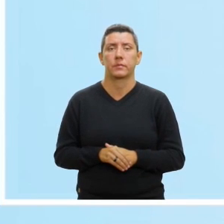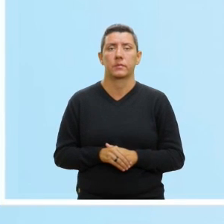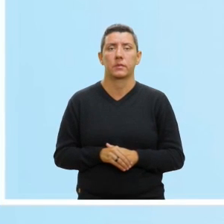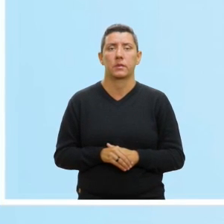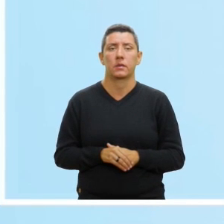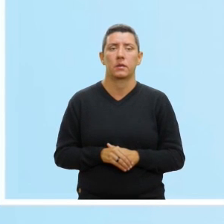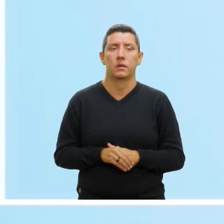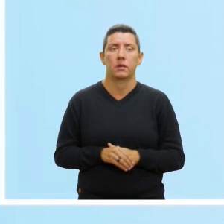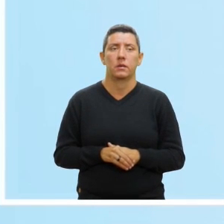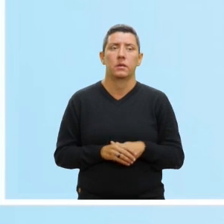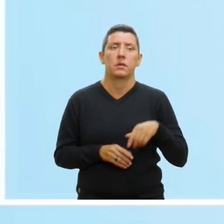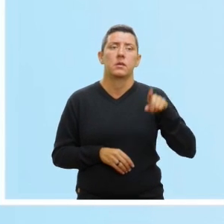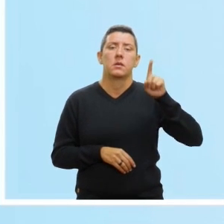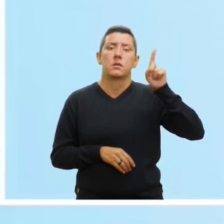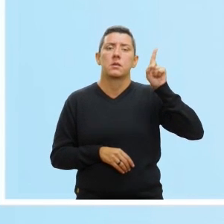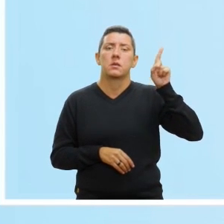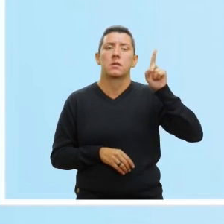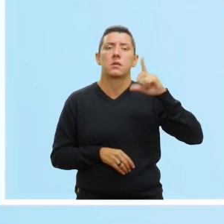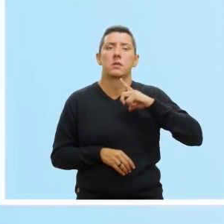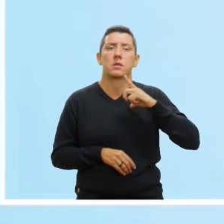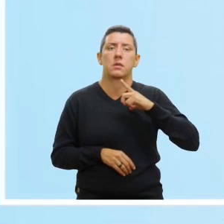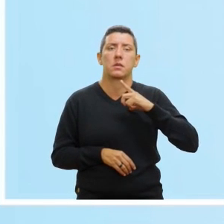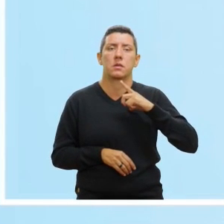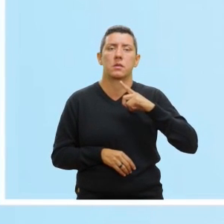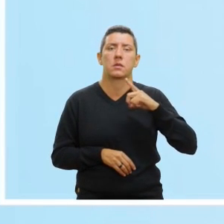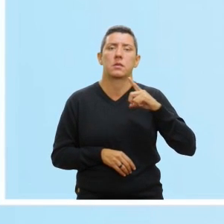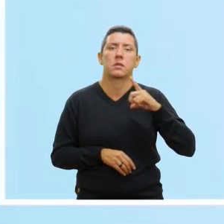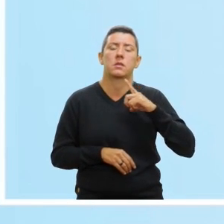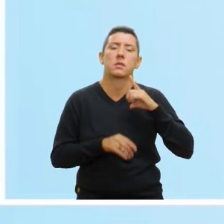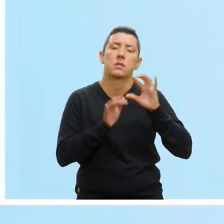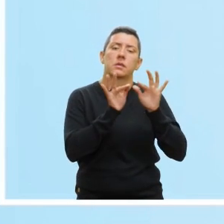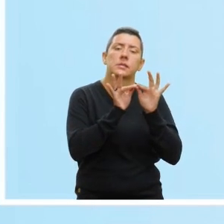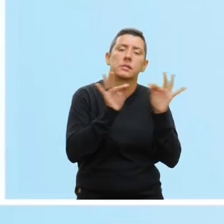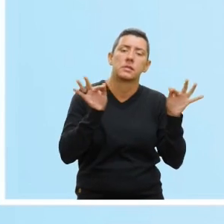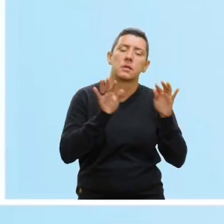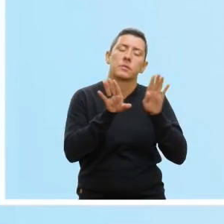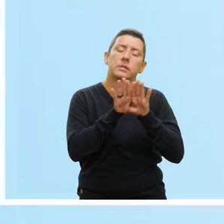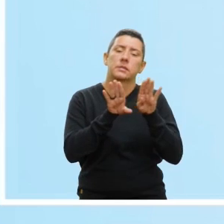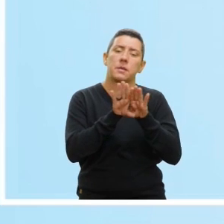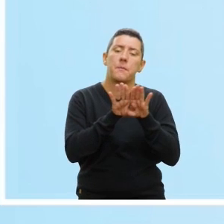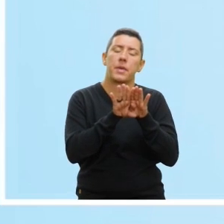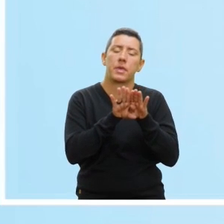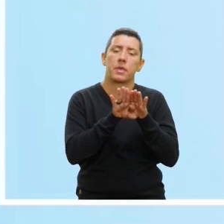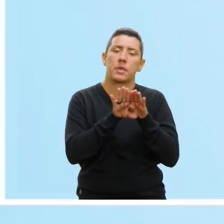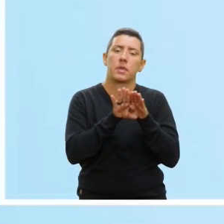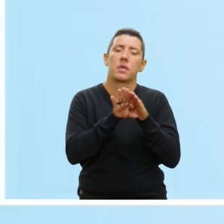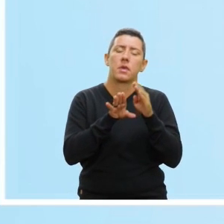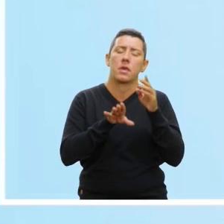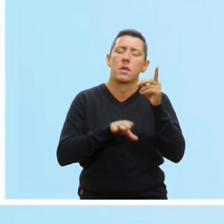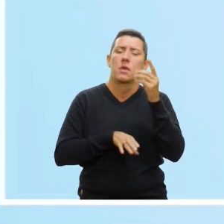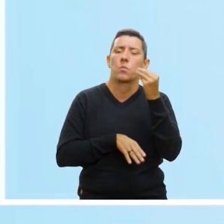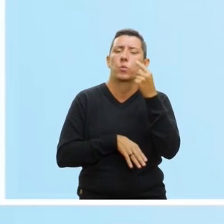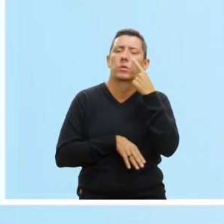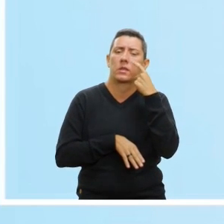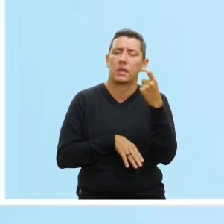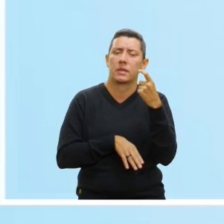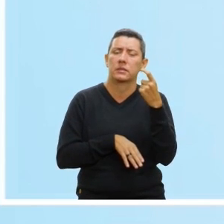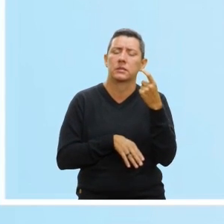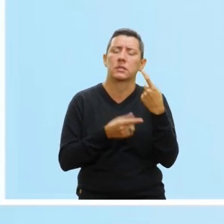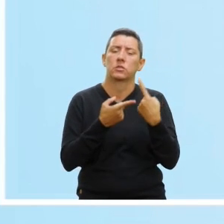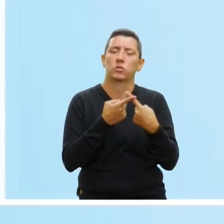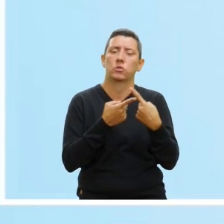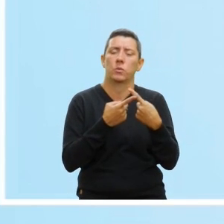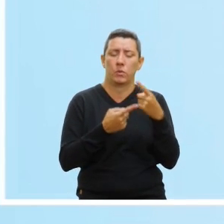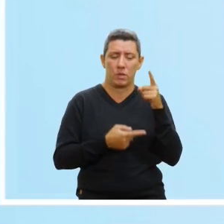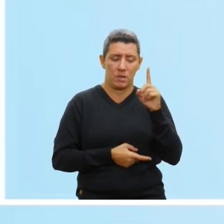Aqui na direita, aqui em cima, a gente também tem uma simplificação do comissionamento. Isso é bem interessante, pois para o mercado de